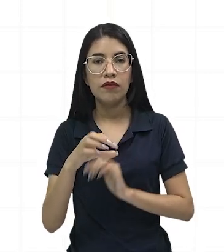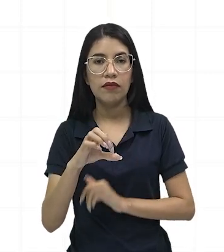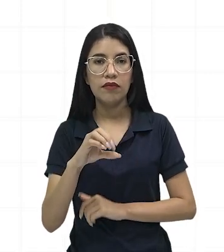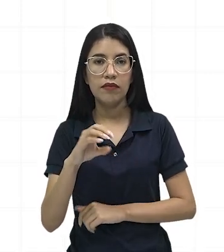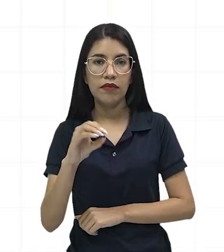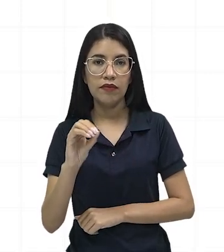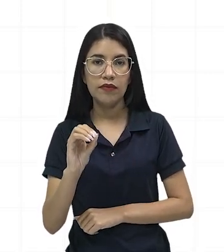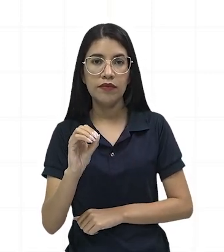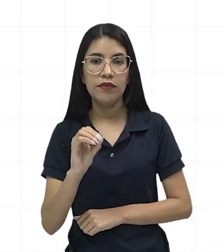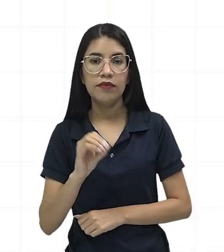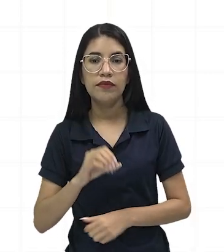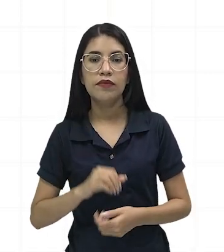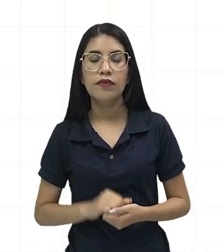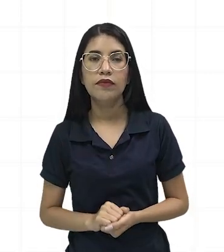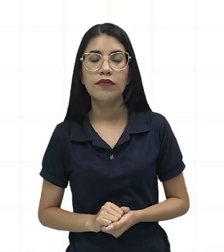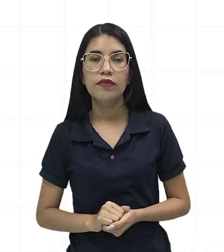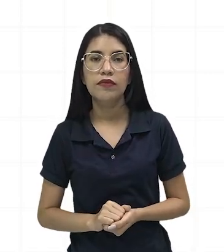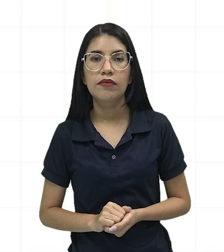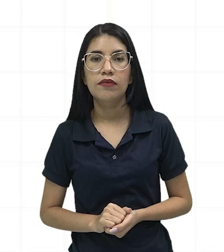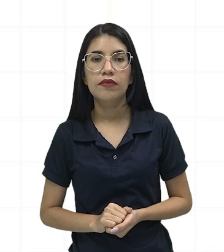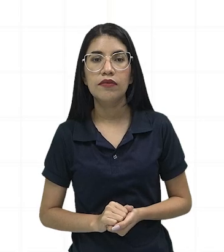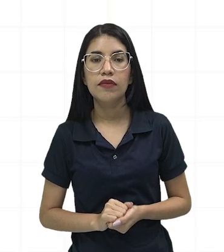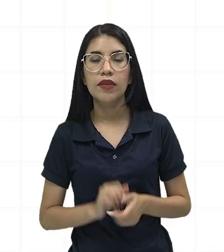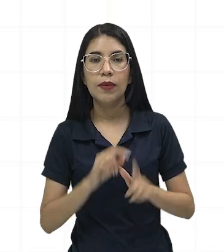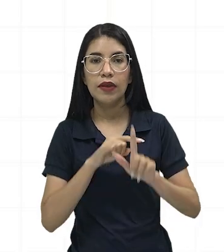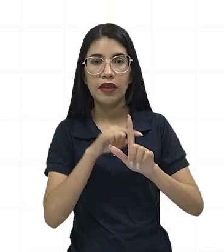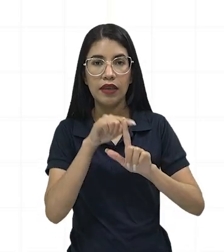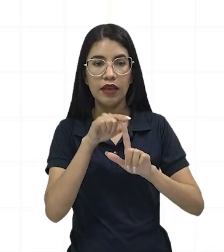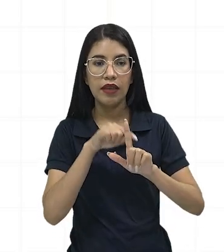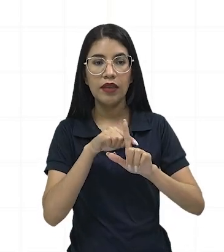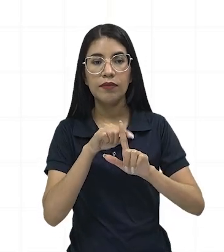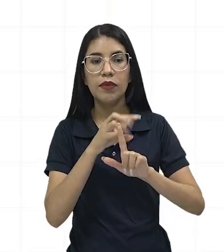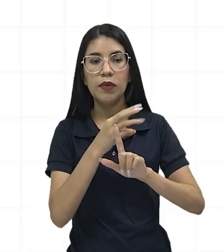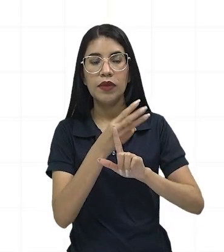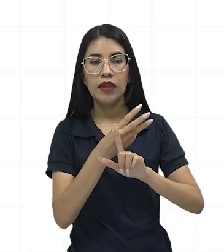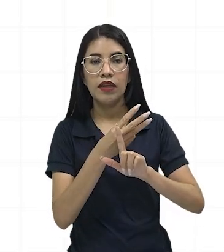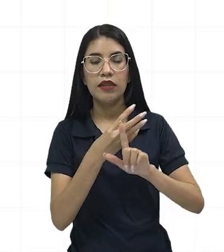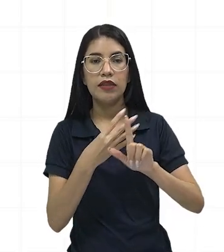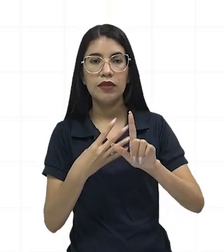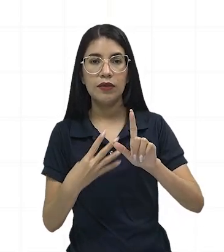3 e 4 são os lados que estão aqui, ó,